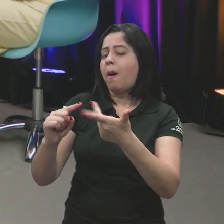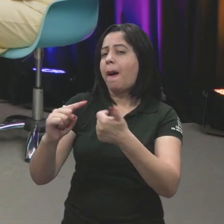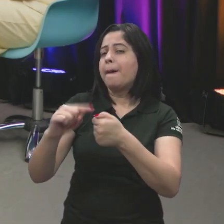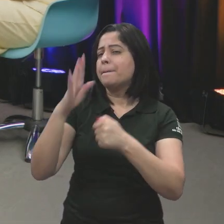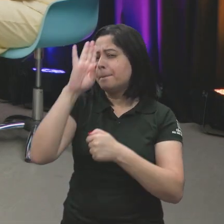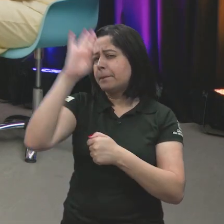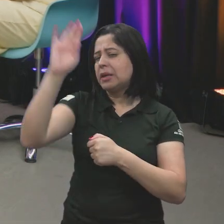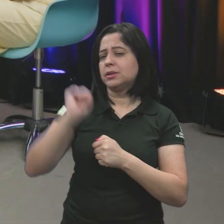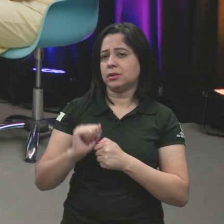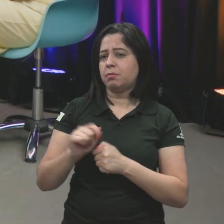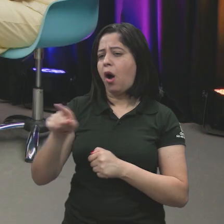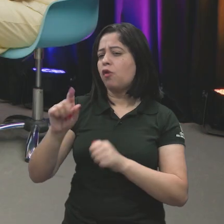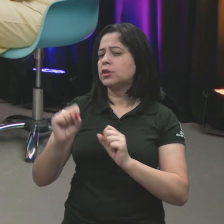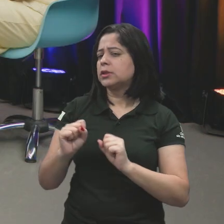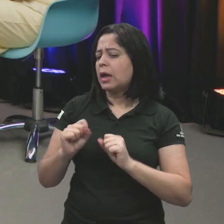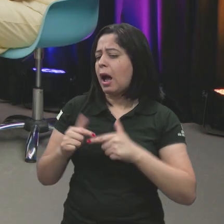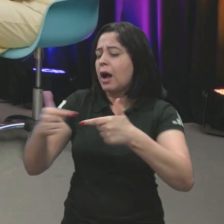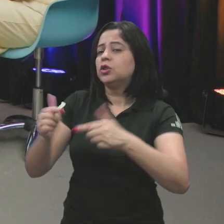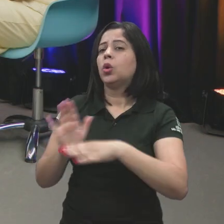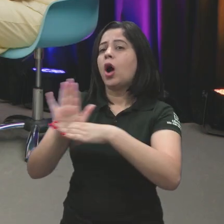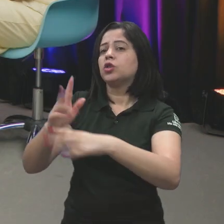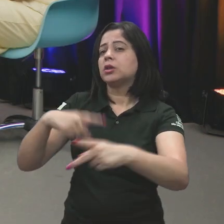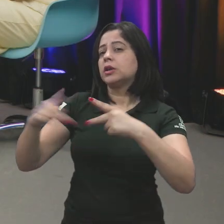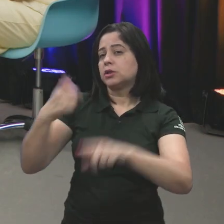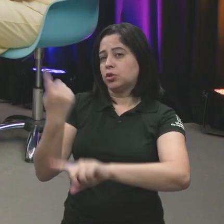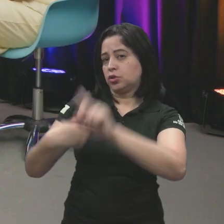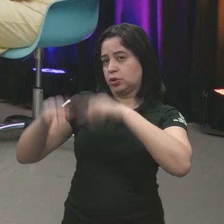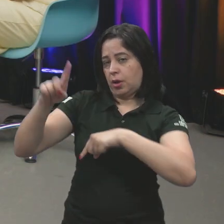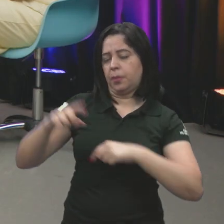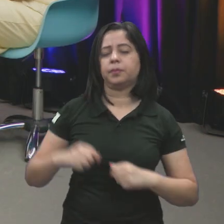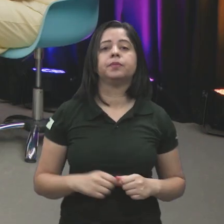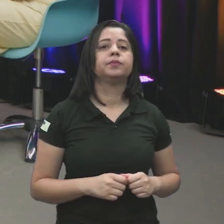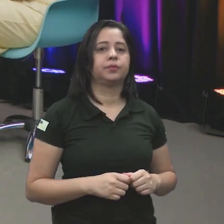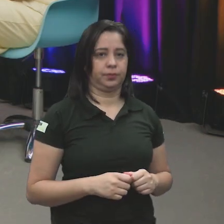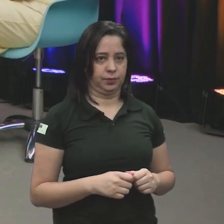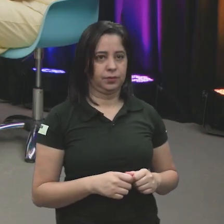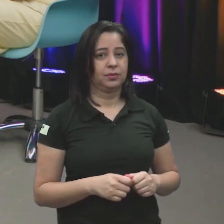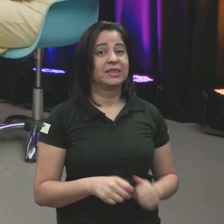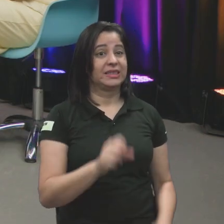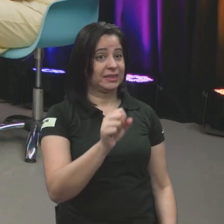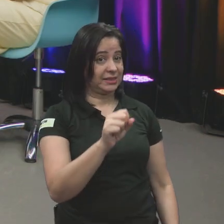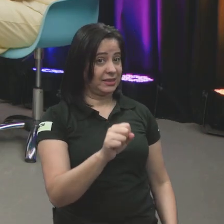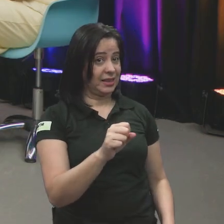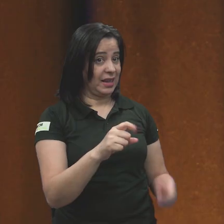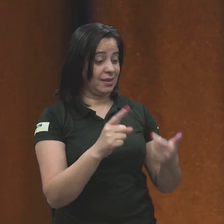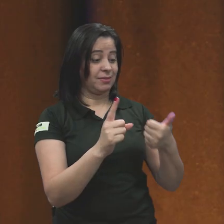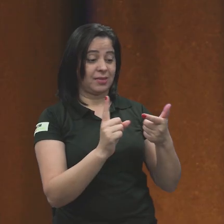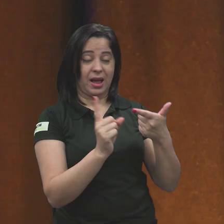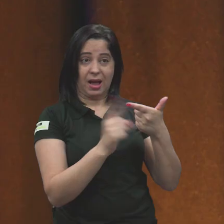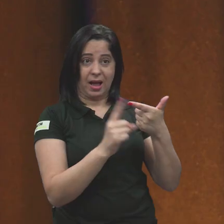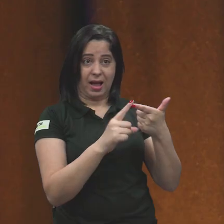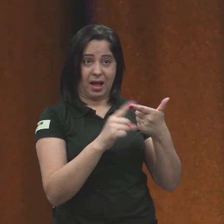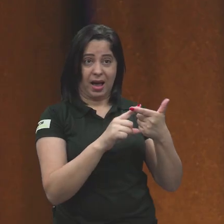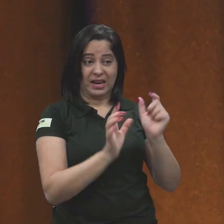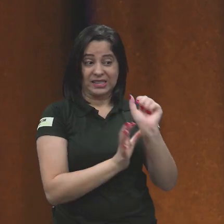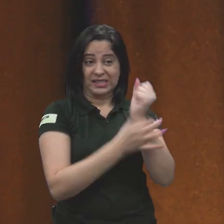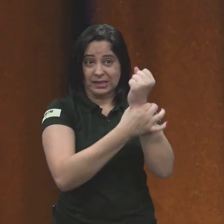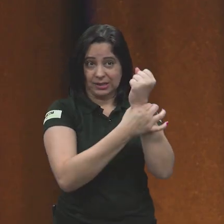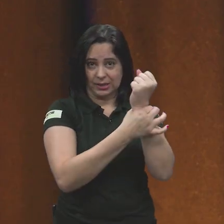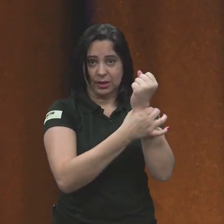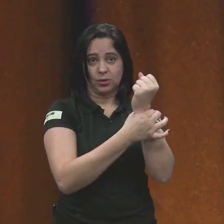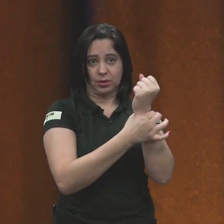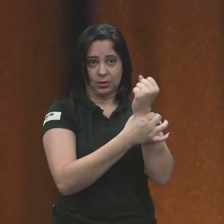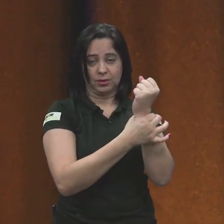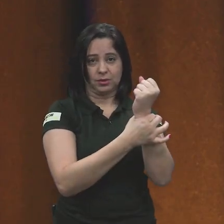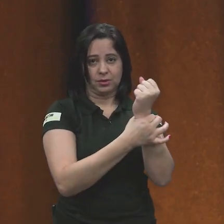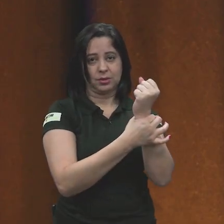para o desenvolvimento de São José dos Campos. Olha, a gente defende muito a área da segurança pública também. Acho que promover a segurança pública numa